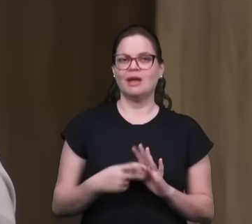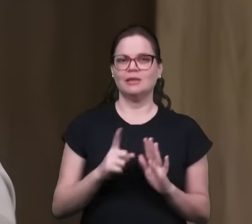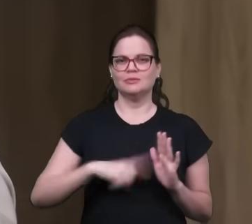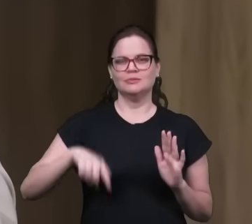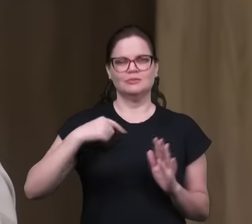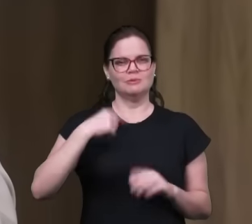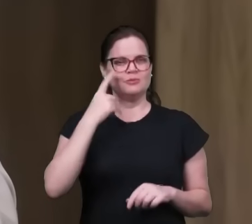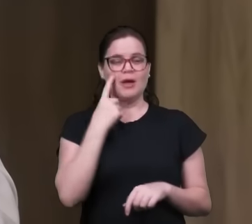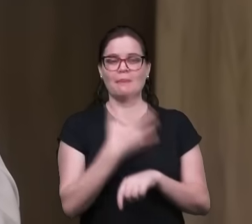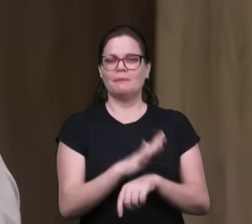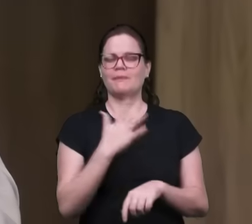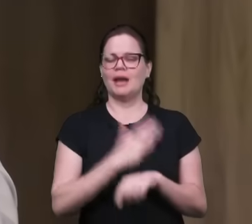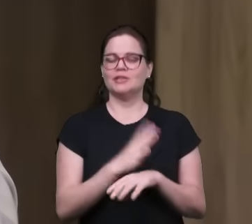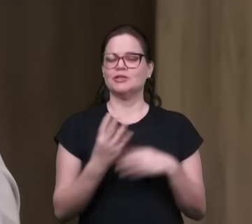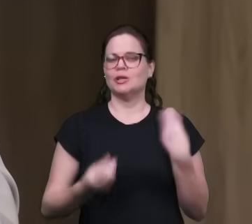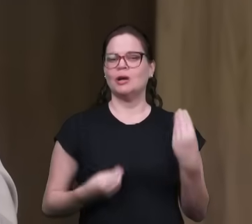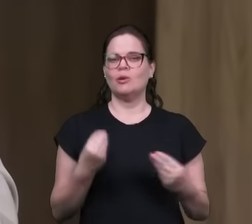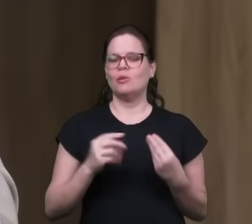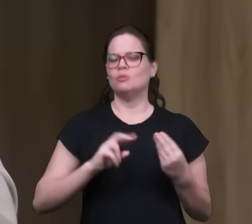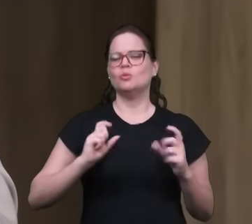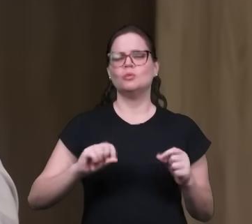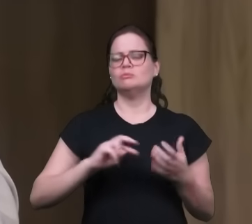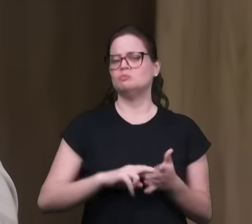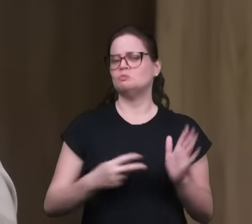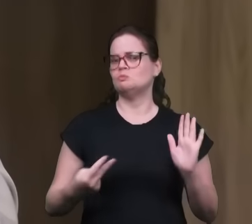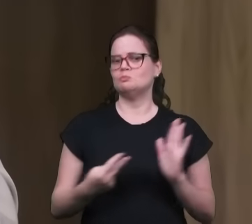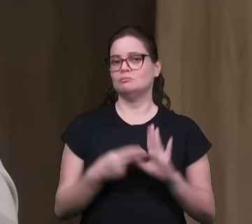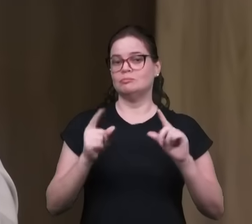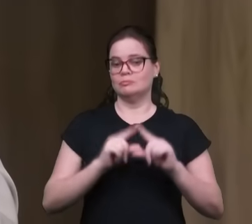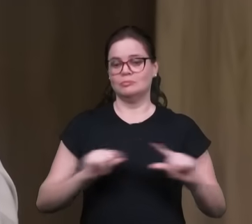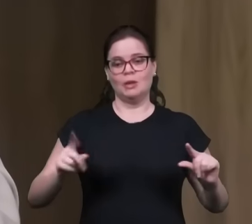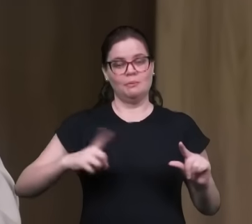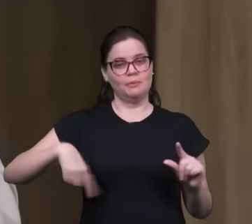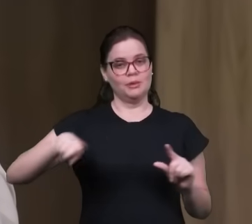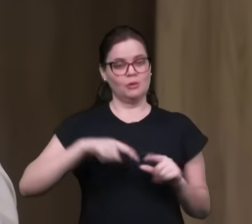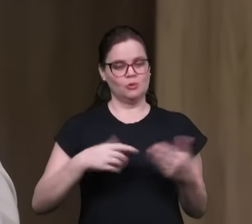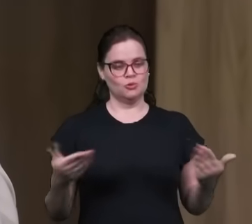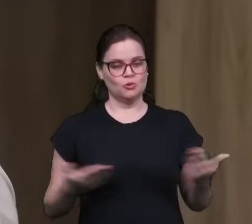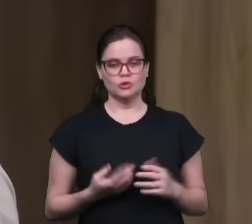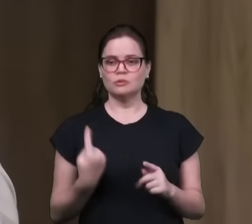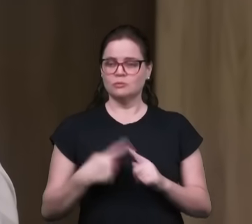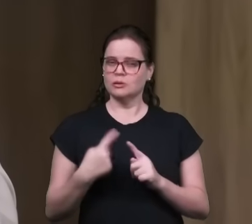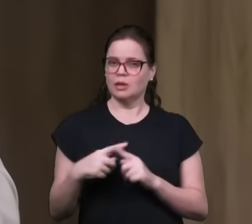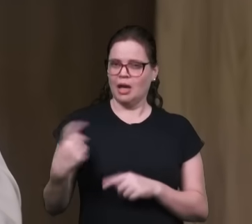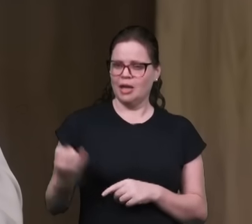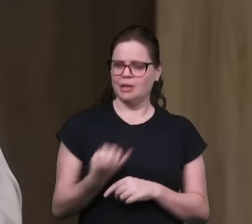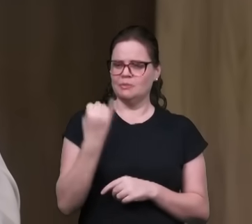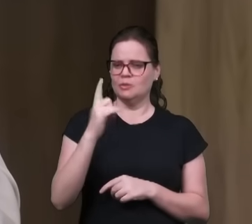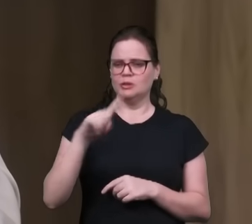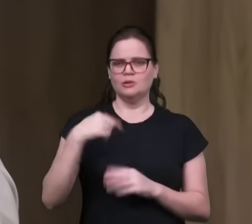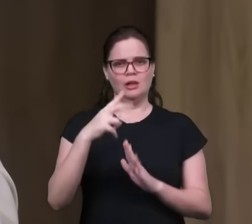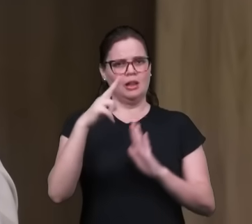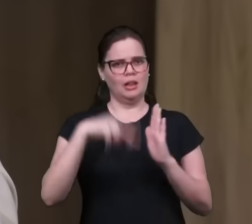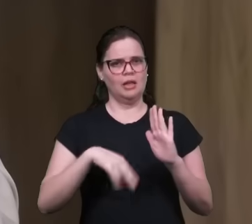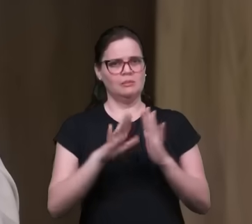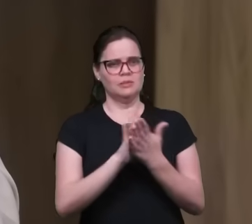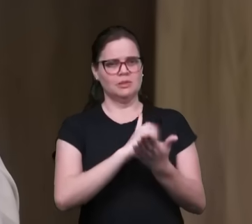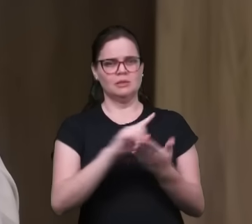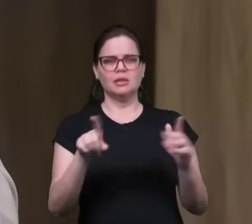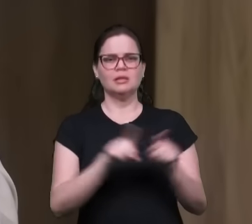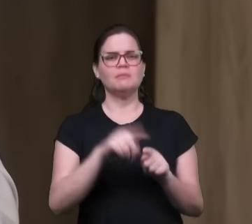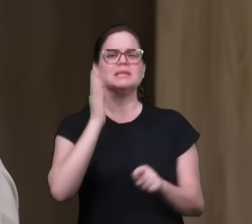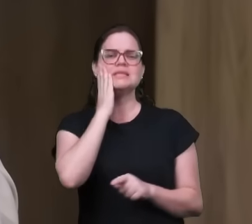lado prático, né? Do que significa essa expressão para nós hoje. Isso. Porque é importante a gente ler a Bíblia e saber o que a Bíblia está falando para